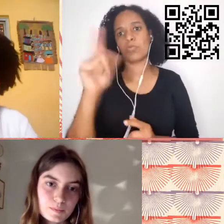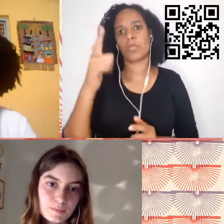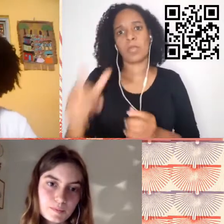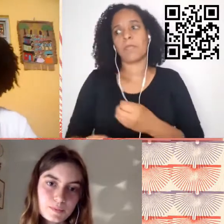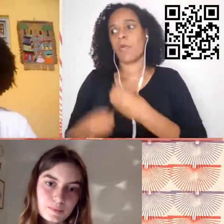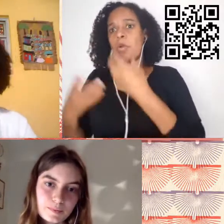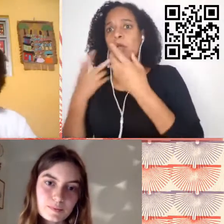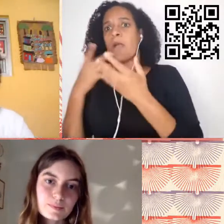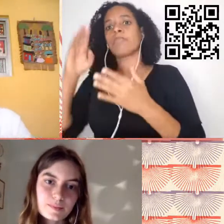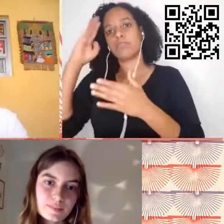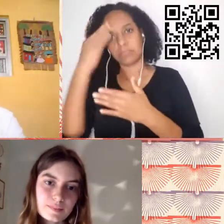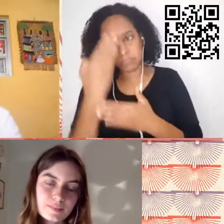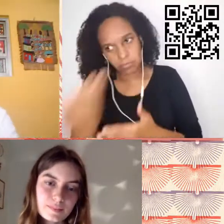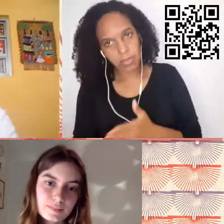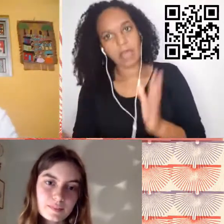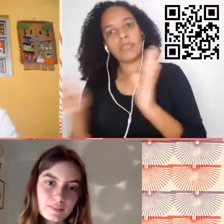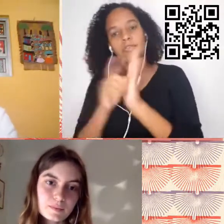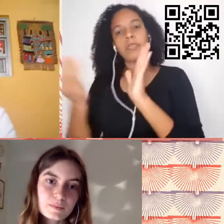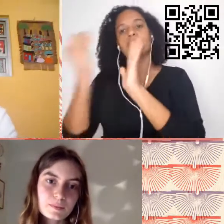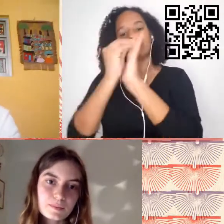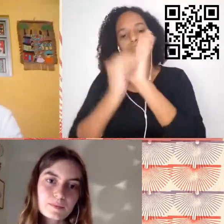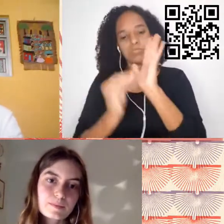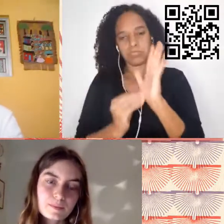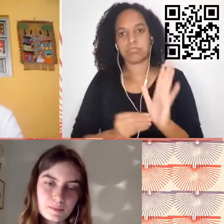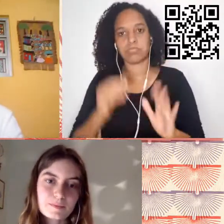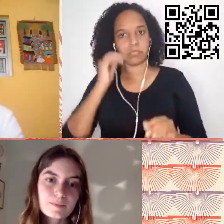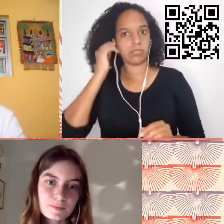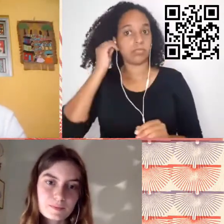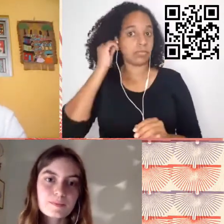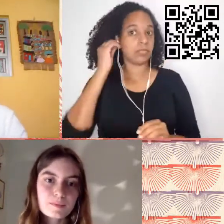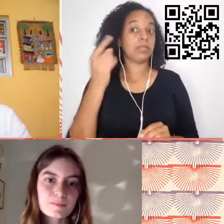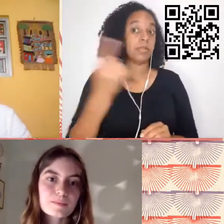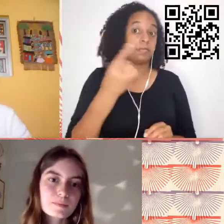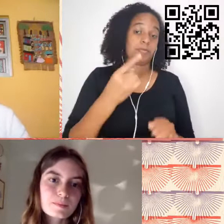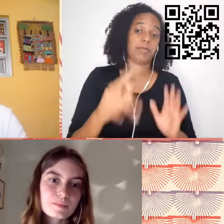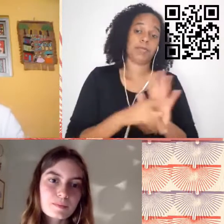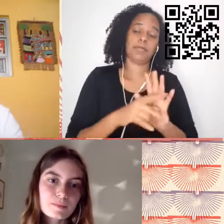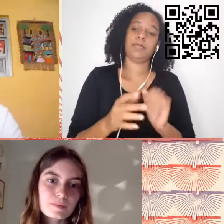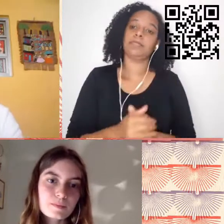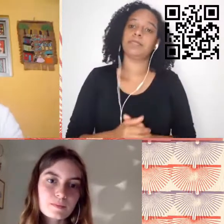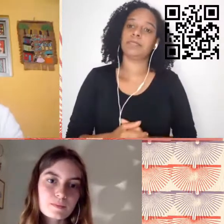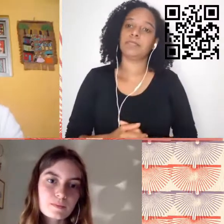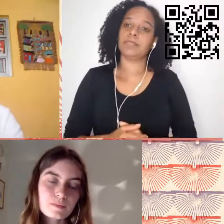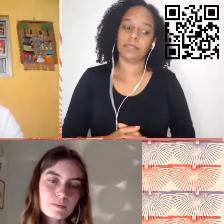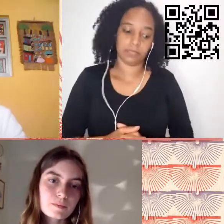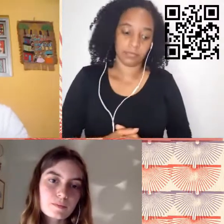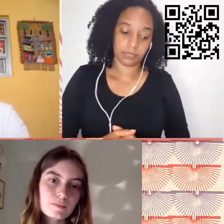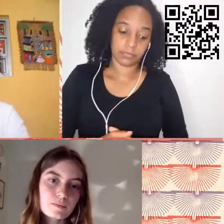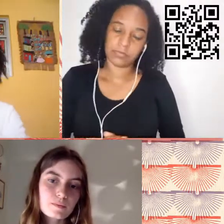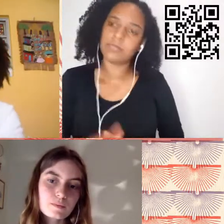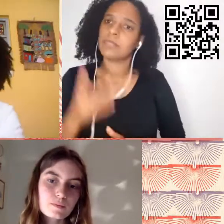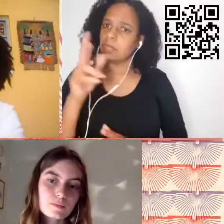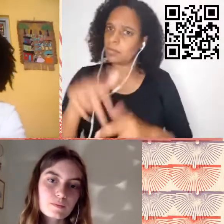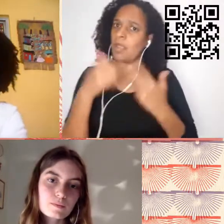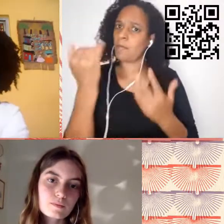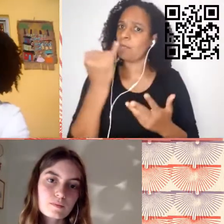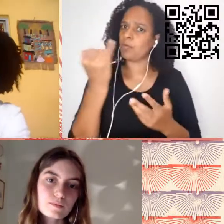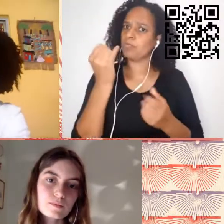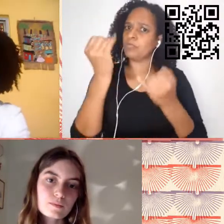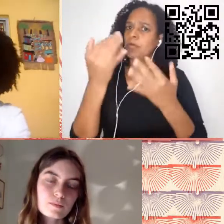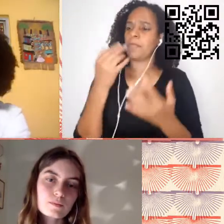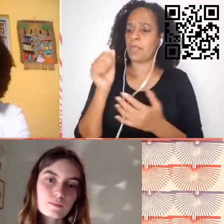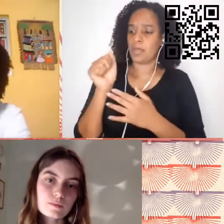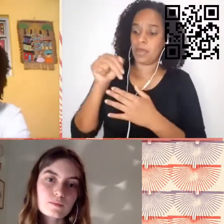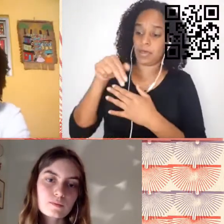foram homenageadas nessa primeira antologia delas. E é importante falar também que, quando eu penso em antologia